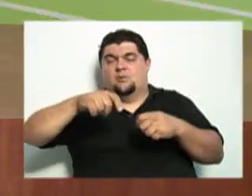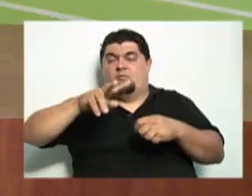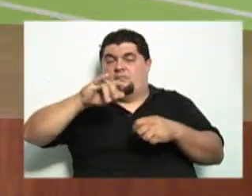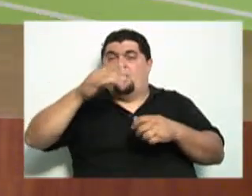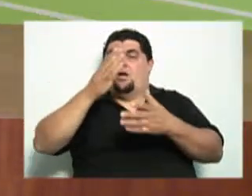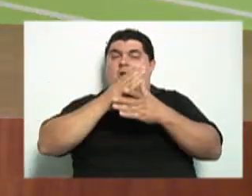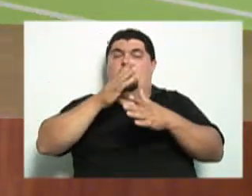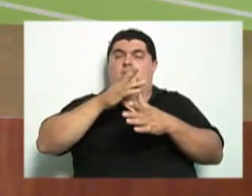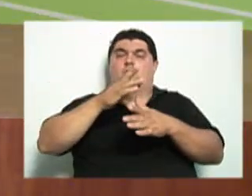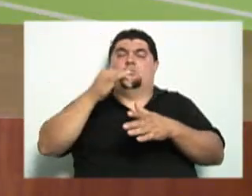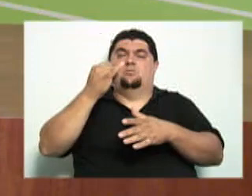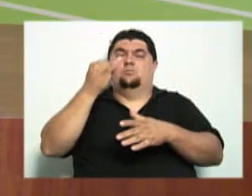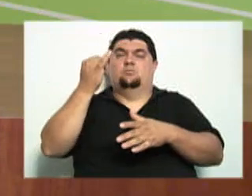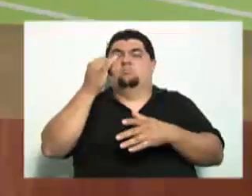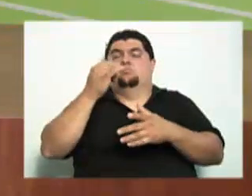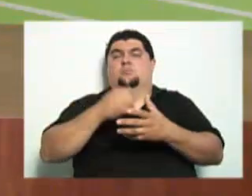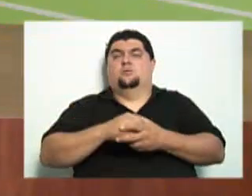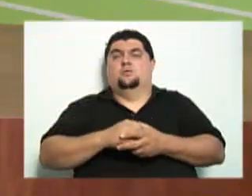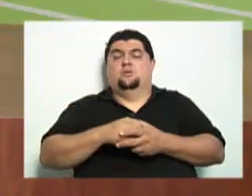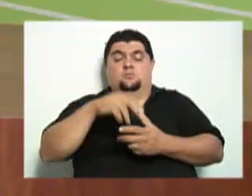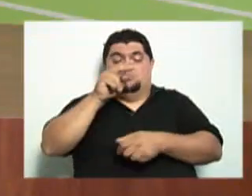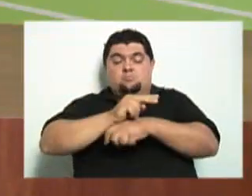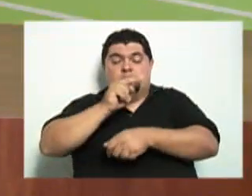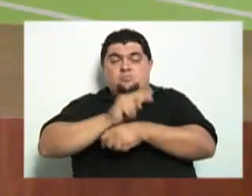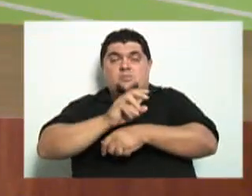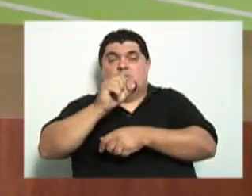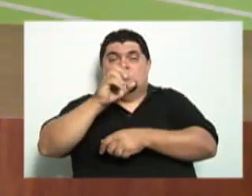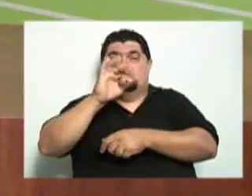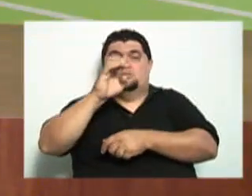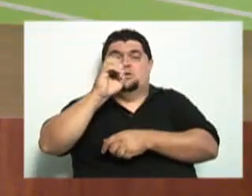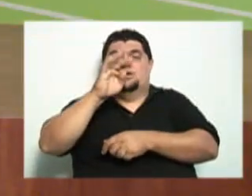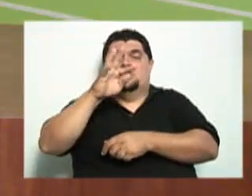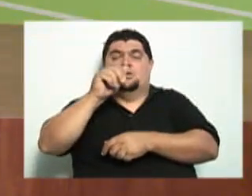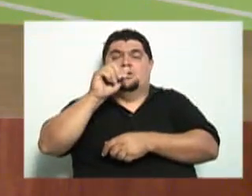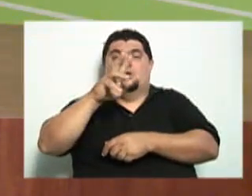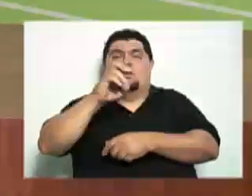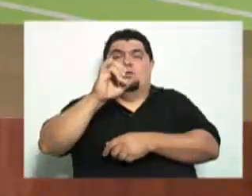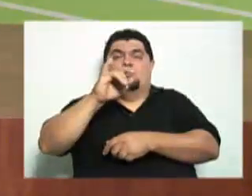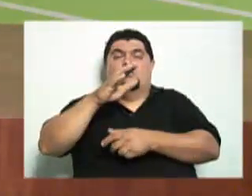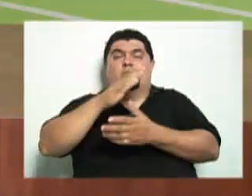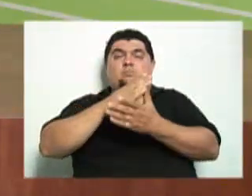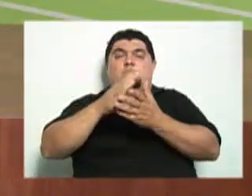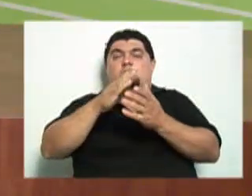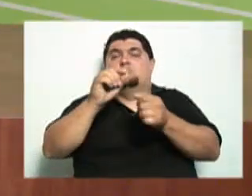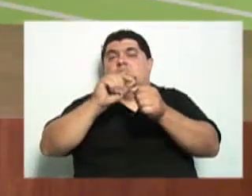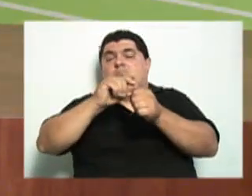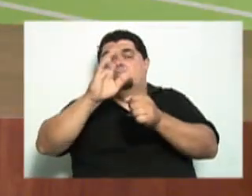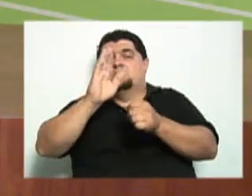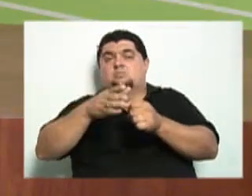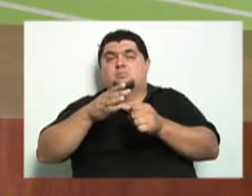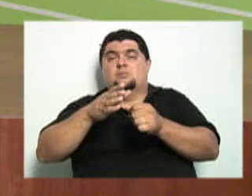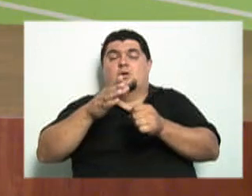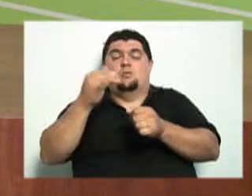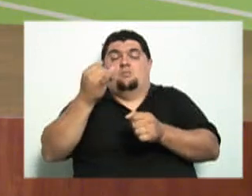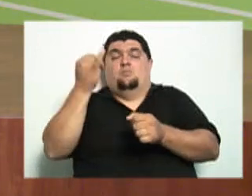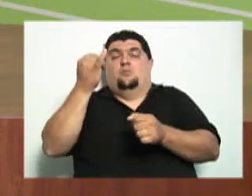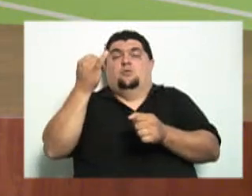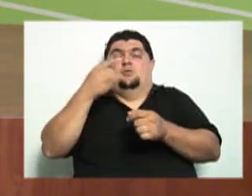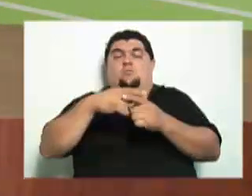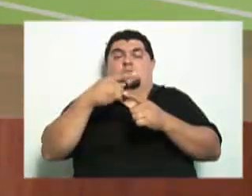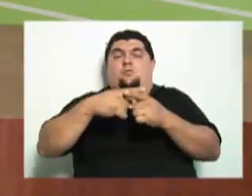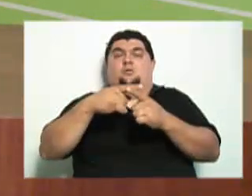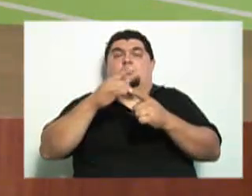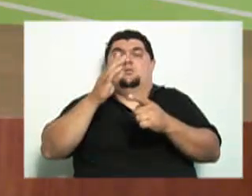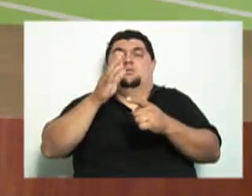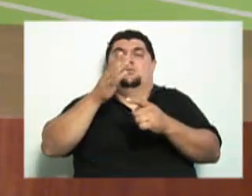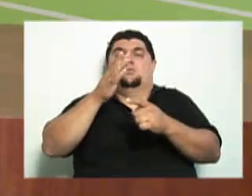acabar. Então, o que esse desenvolvimento sustentável, que todo mundo ouve muito dizer, a importância dele é justamente